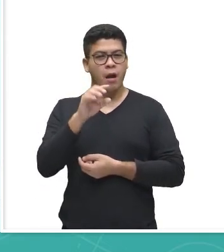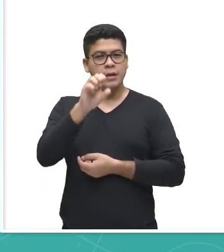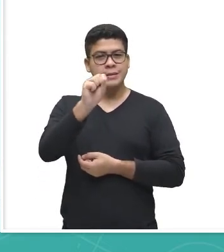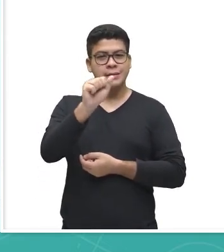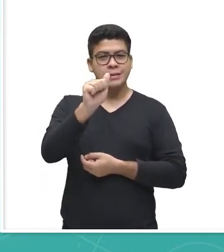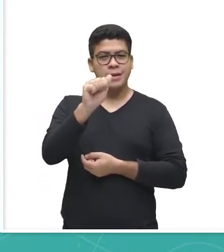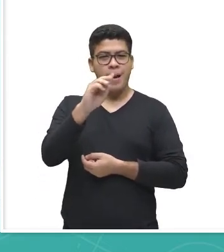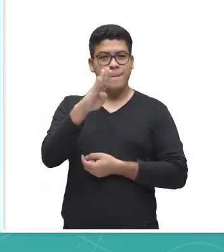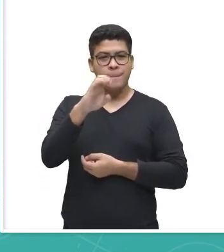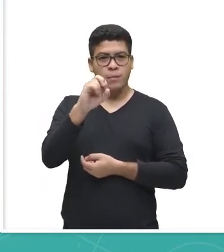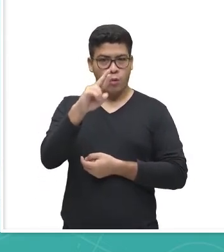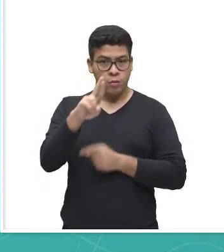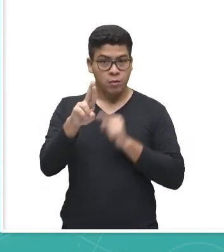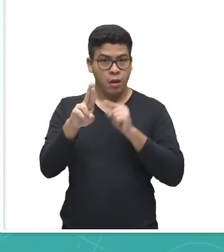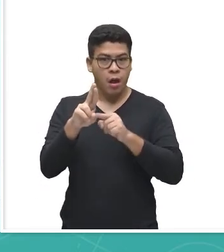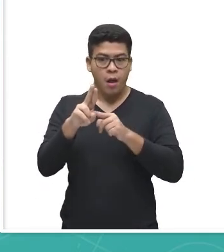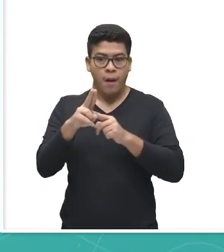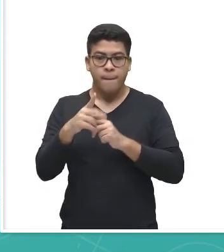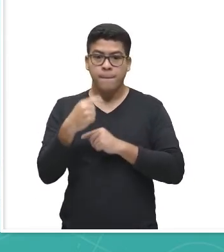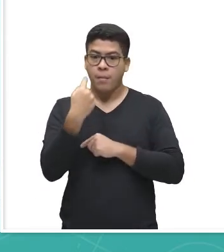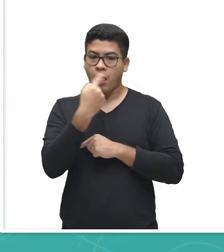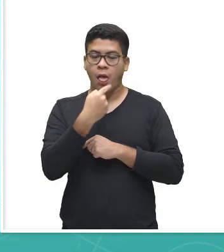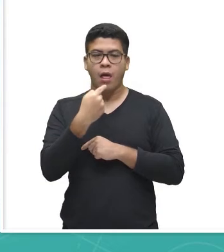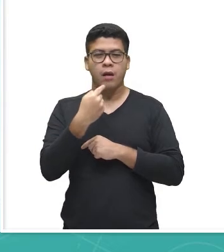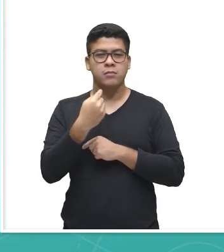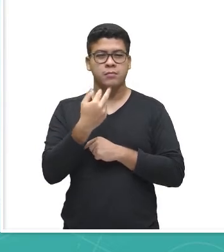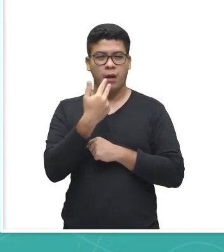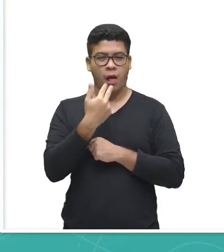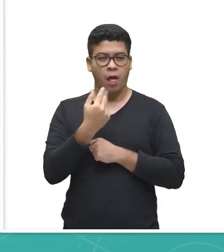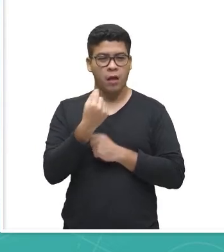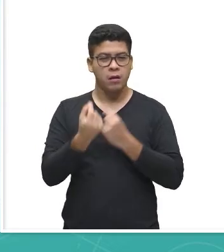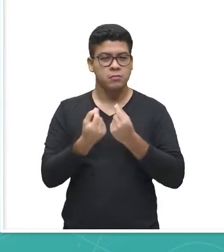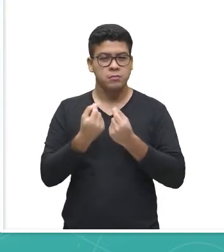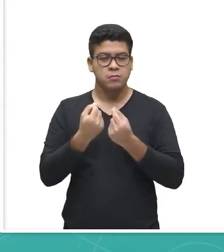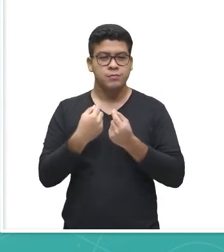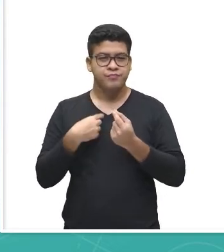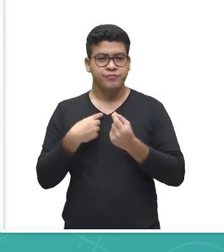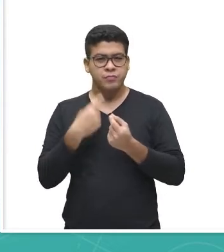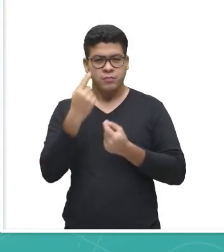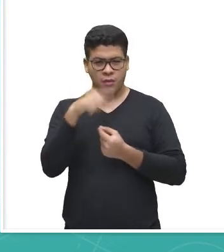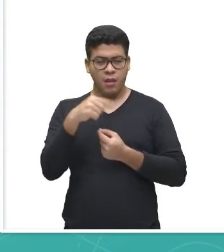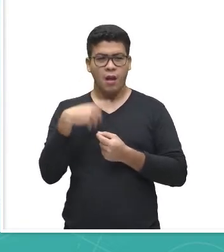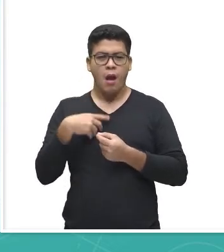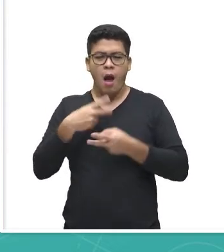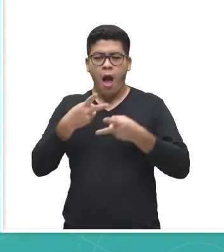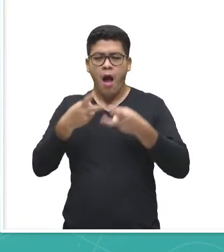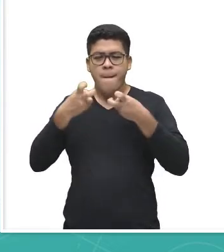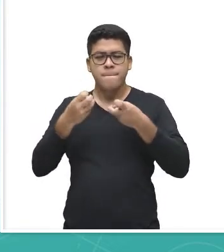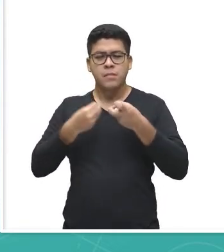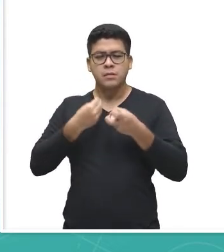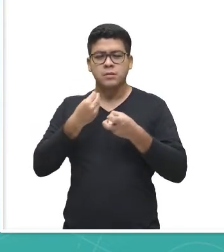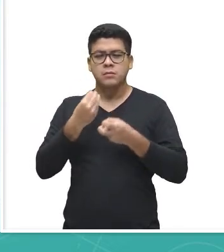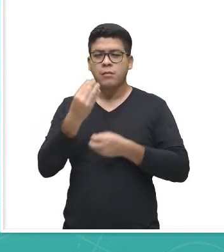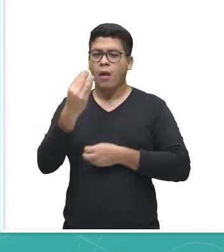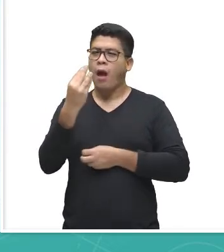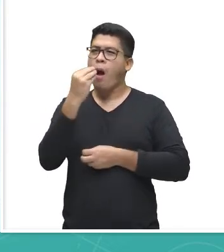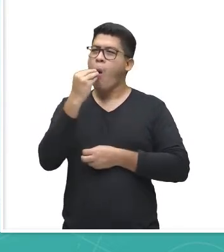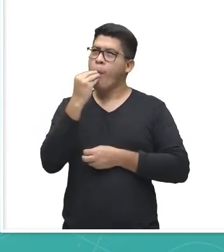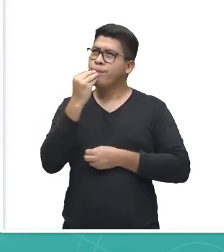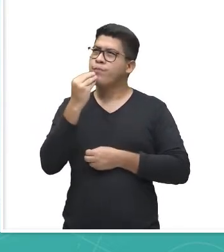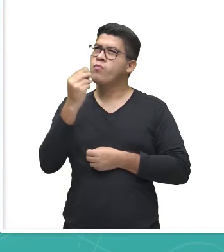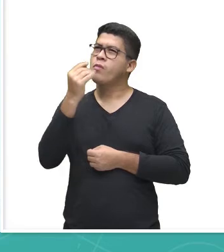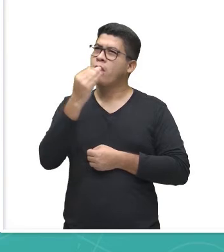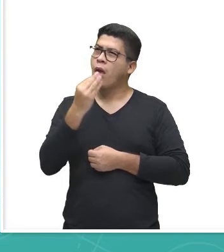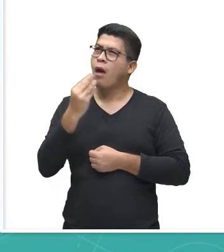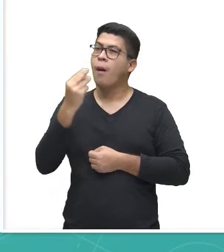pode detectar através das papilas gustativas, localizadas no seu paladar e na sua língua, ambos